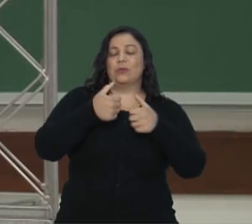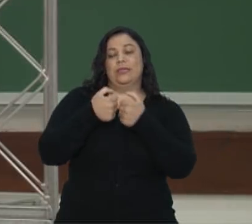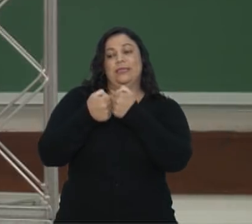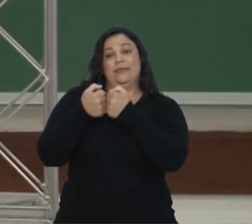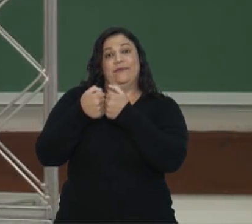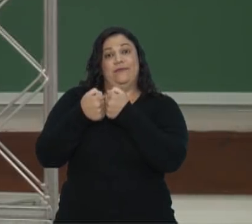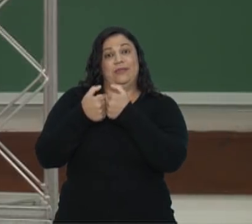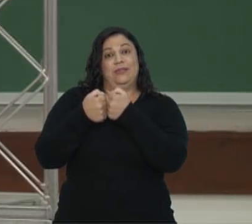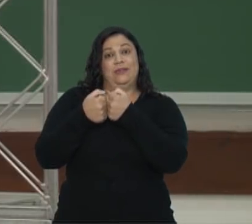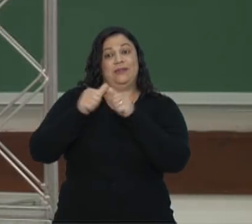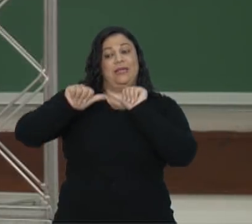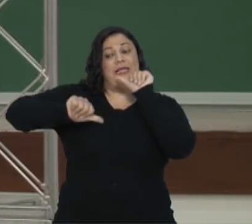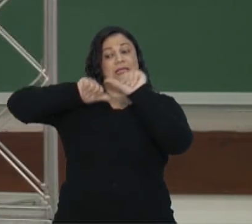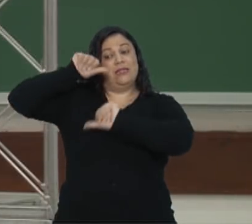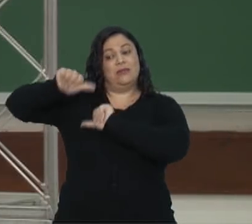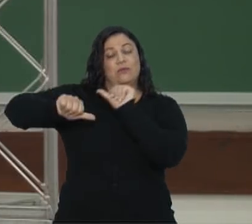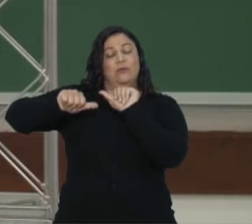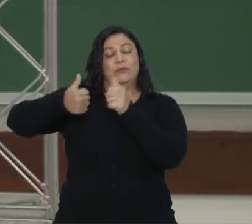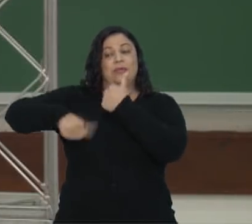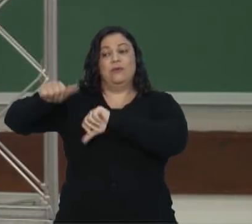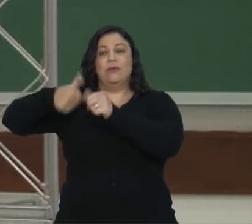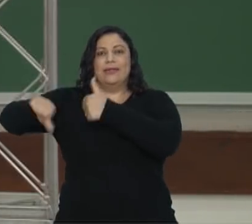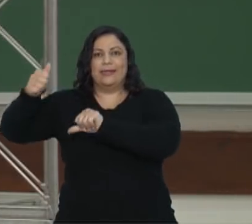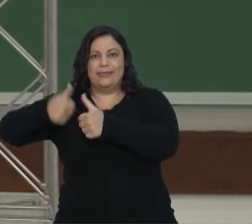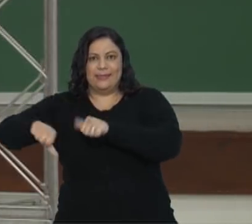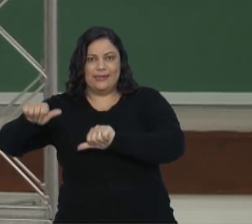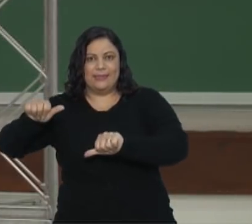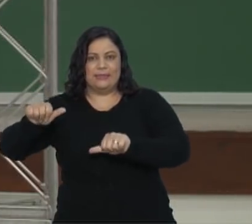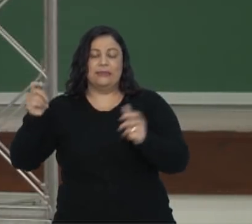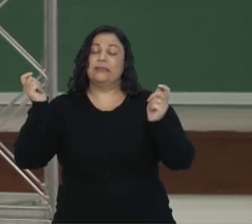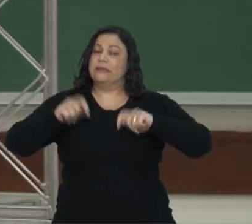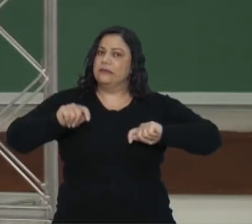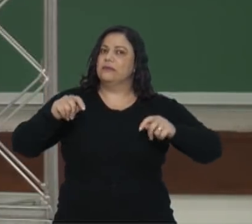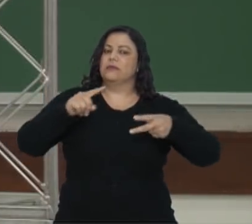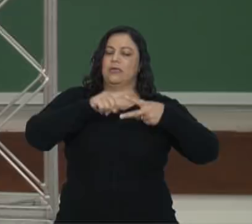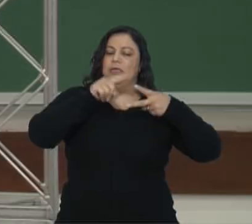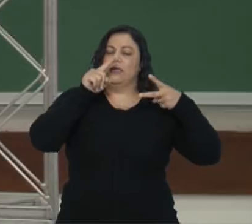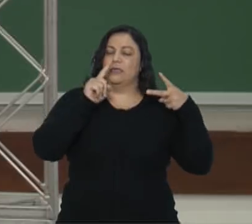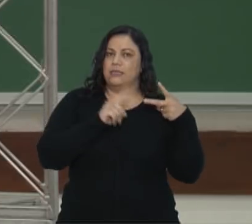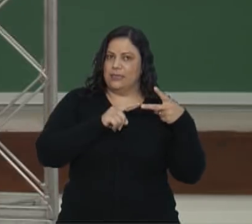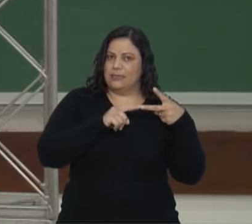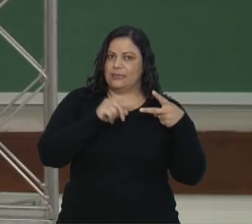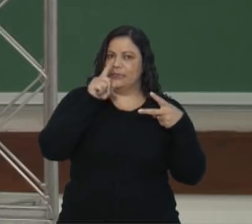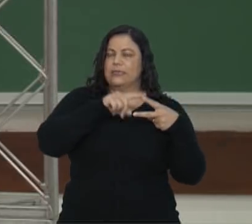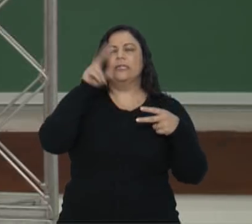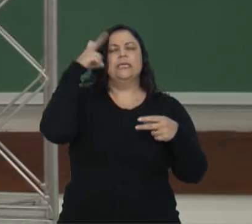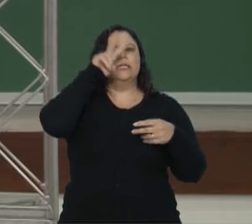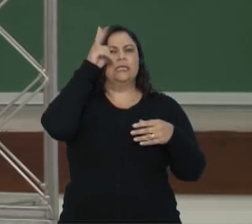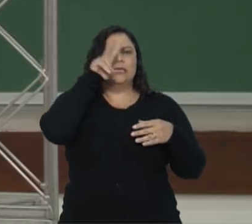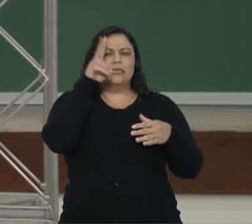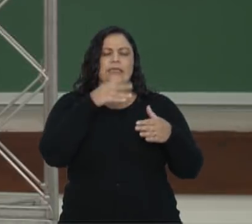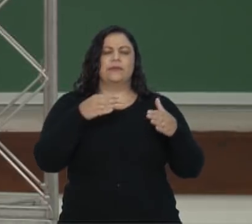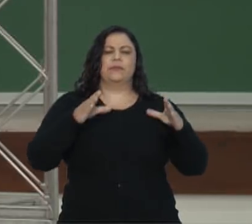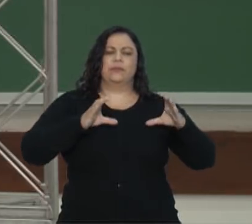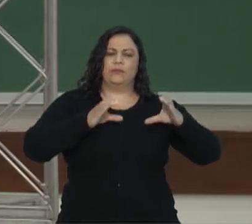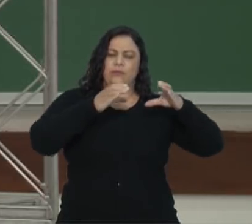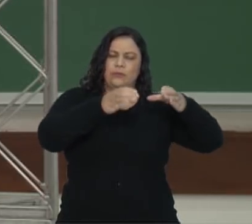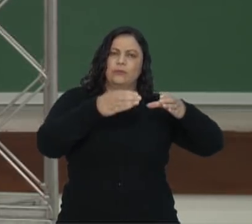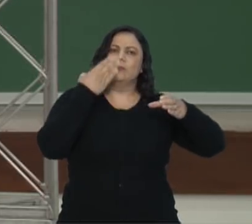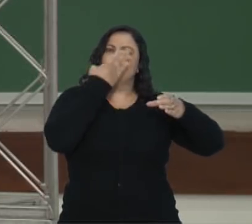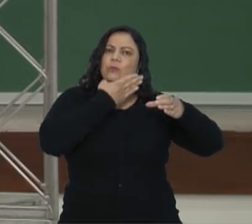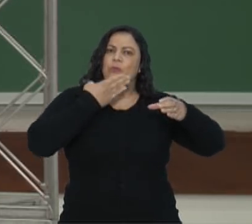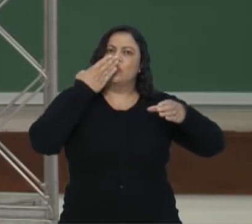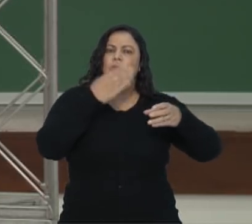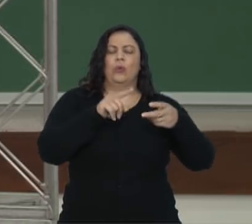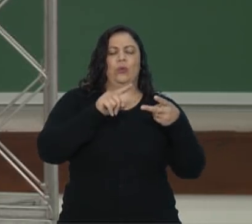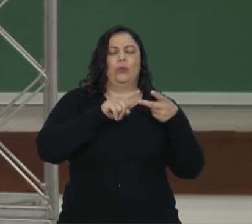começou a ver isso na aula anterior. Percebam que eu mostrei o ato de fazer um bolo, fritar um ovo, acender